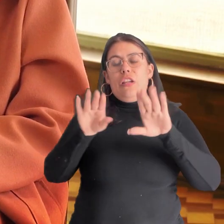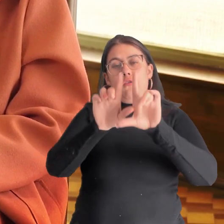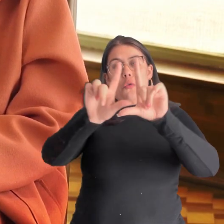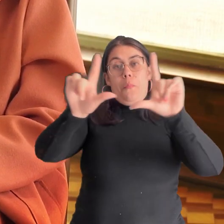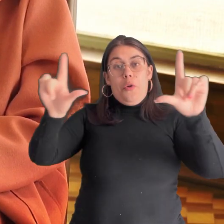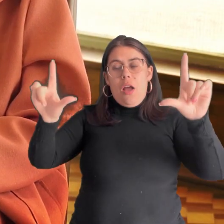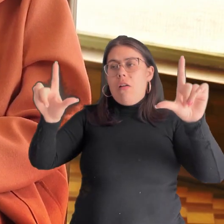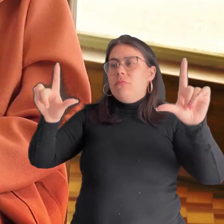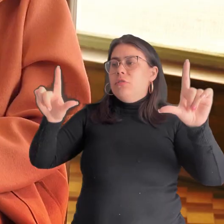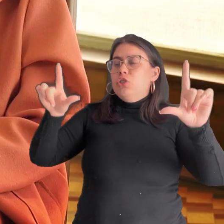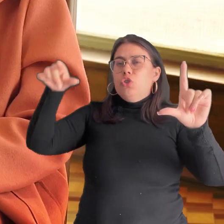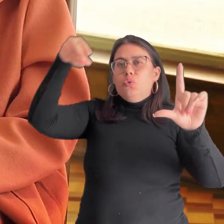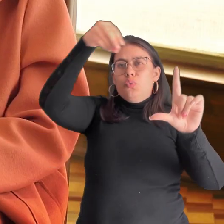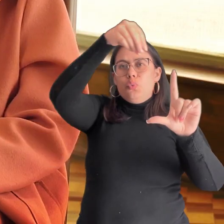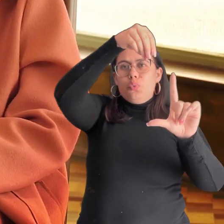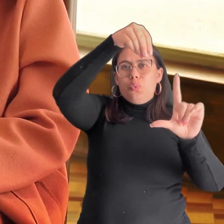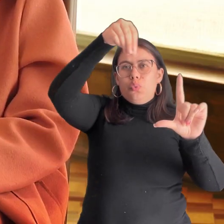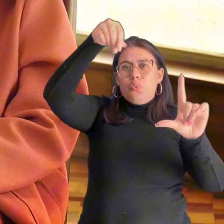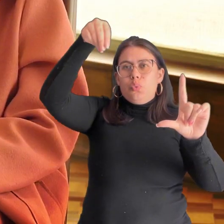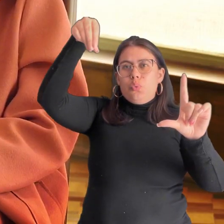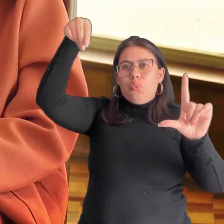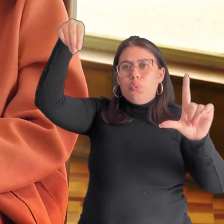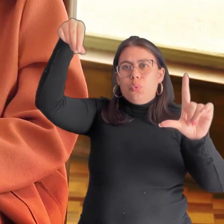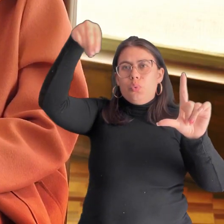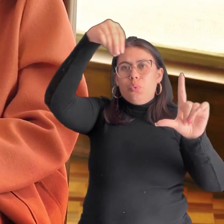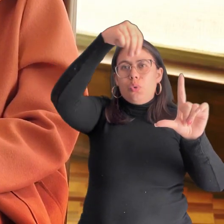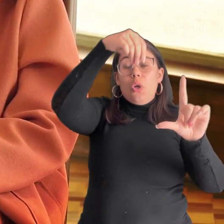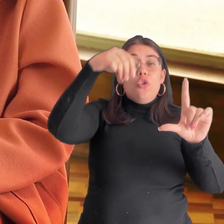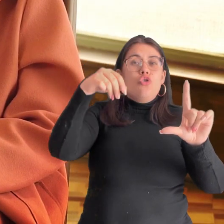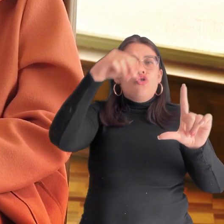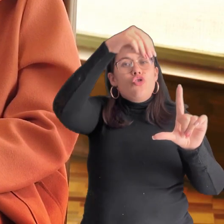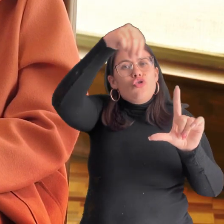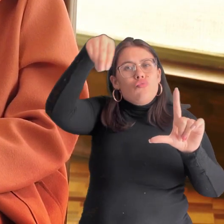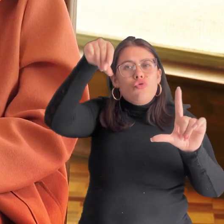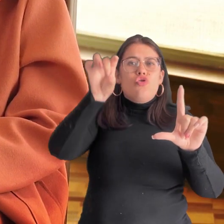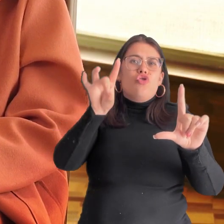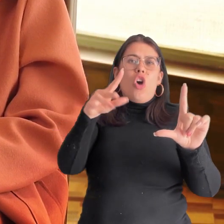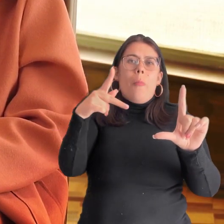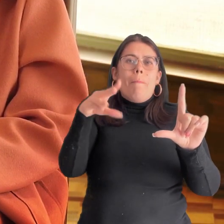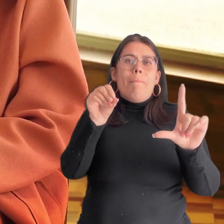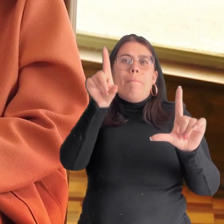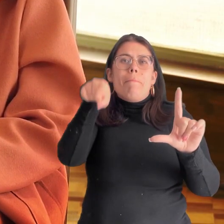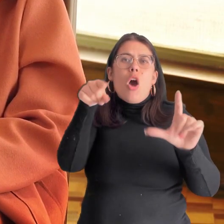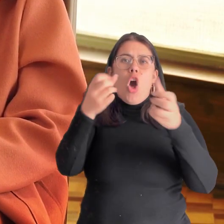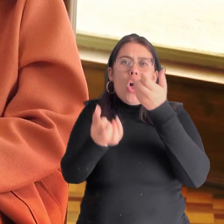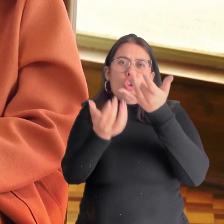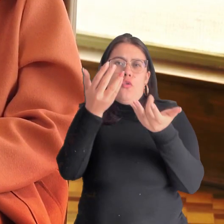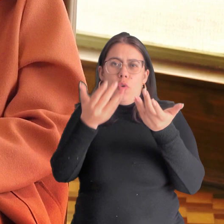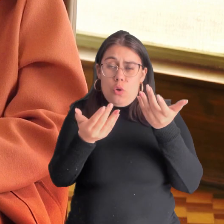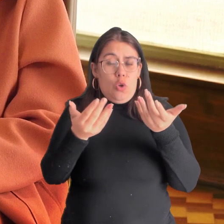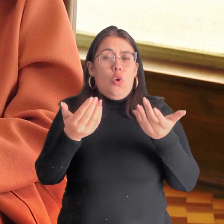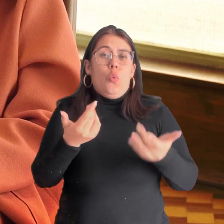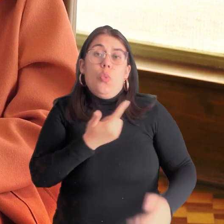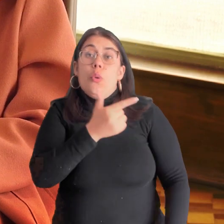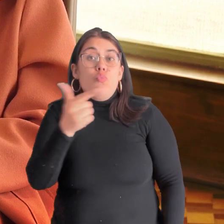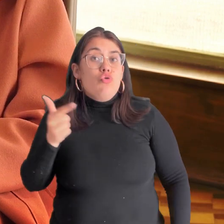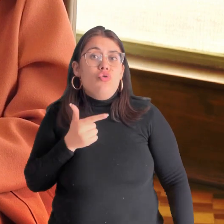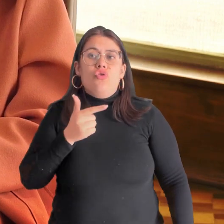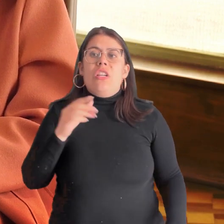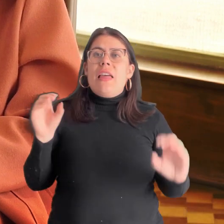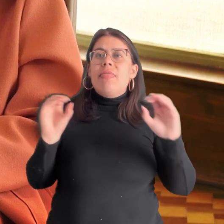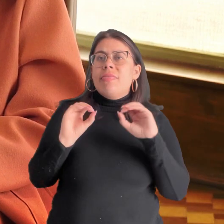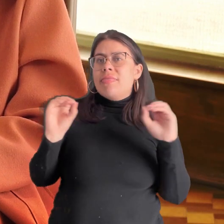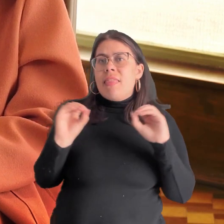e lamberam toda a parte superior dele, mas era cinza, não havia nenhuma questão relacionada ao